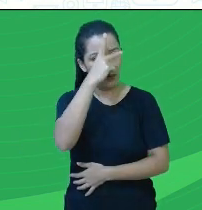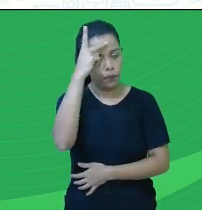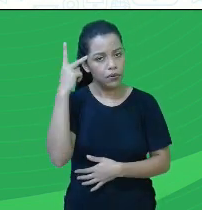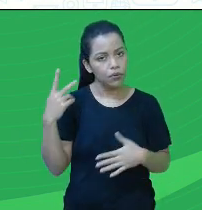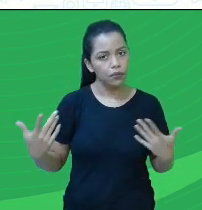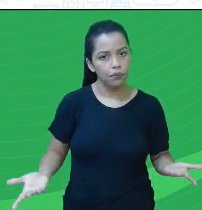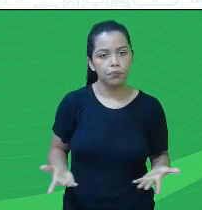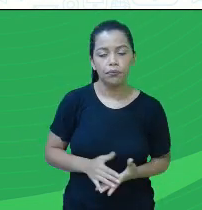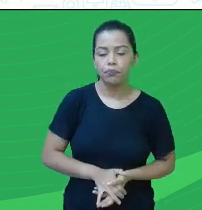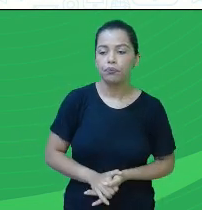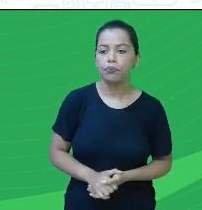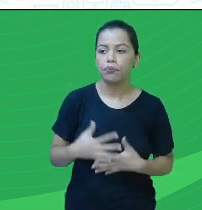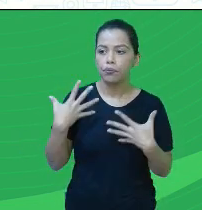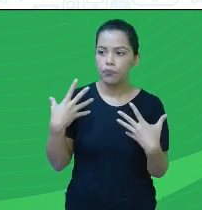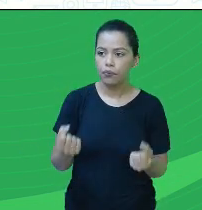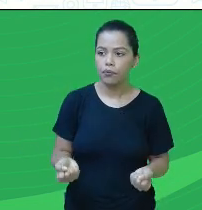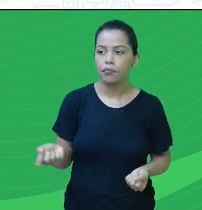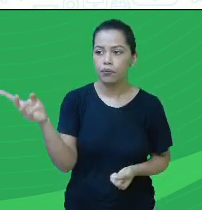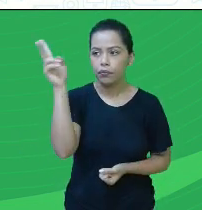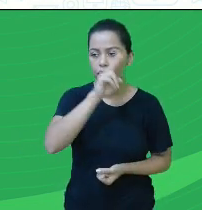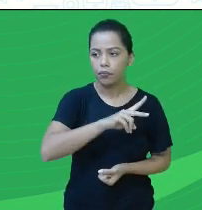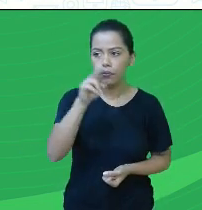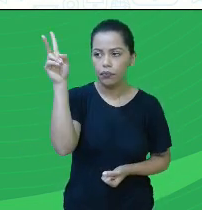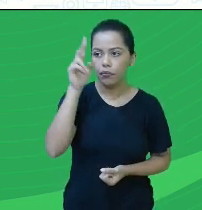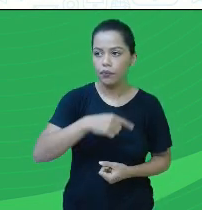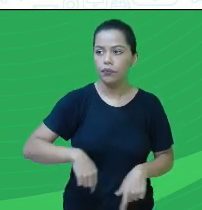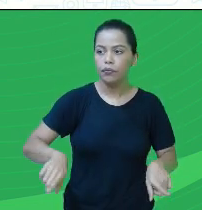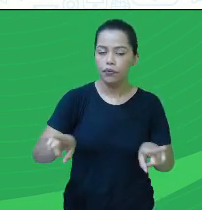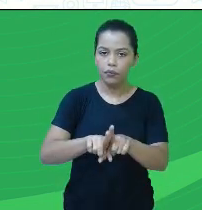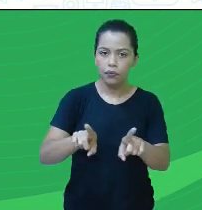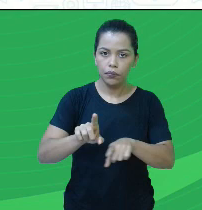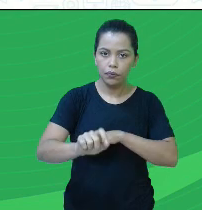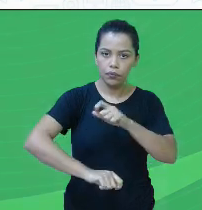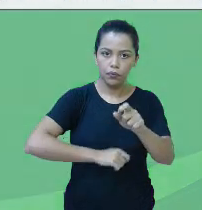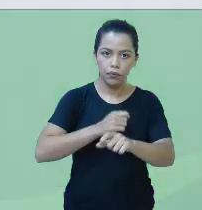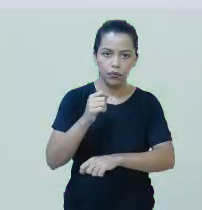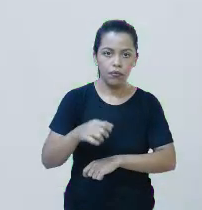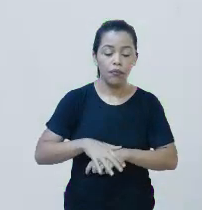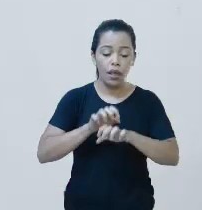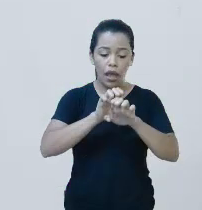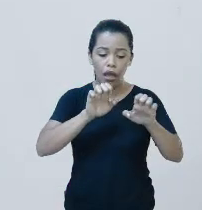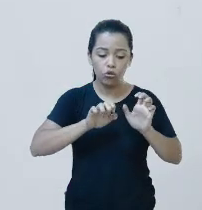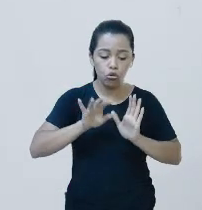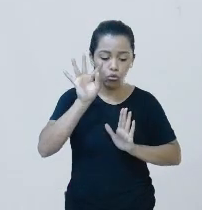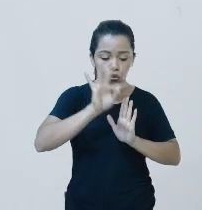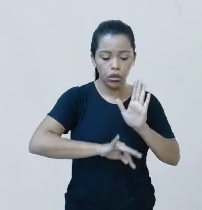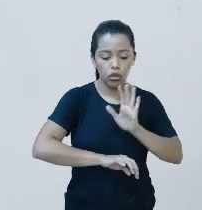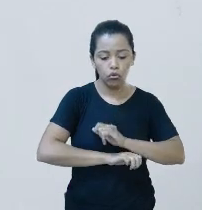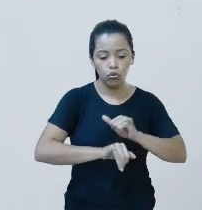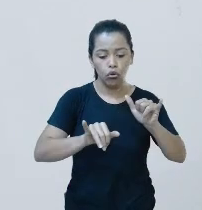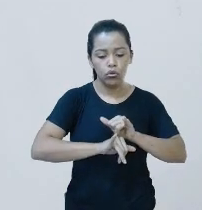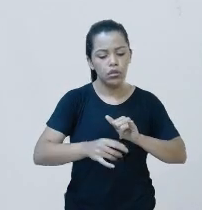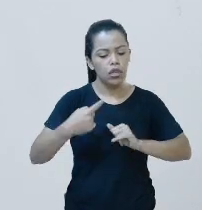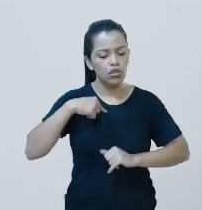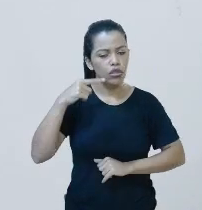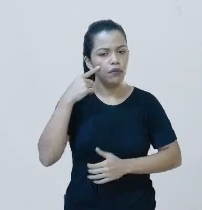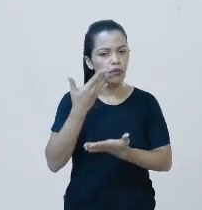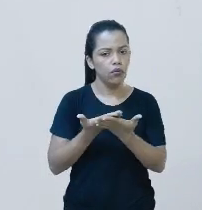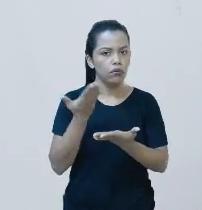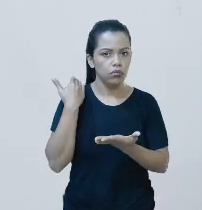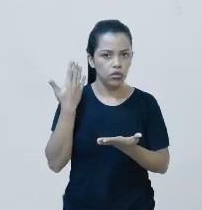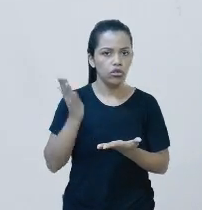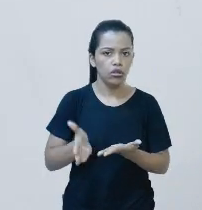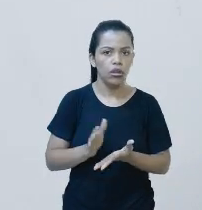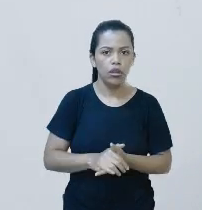pessoas. Vamos dar uma lembradinha na estrutura da notícia. Isso aqui nós trabalhamos na aula passada, tá